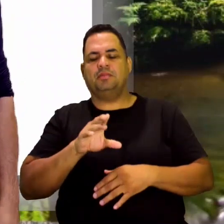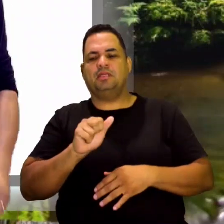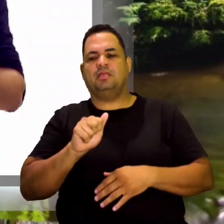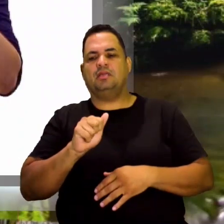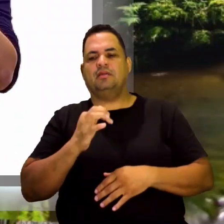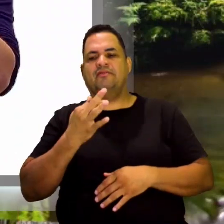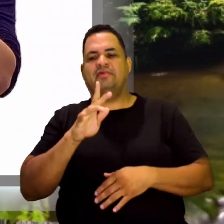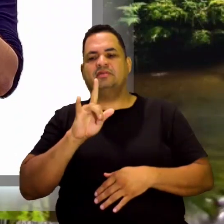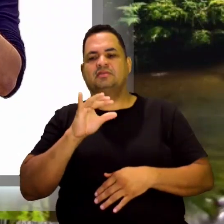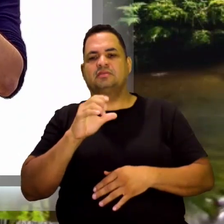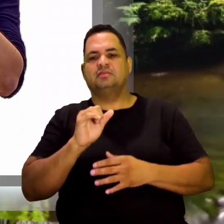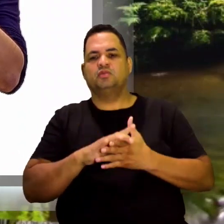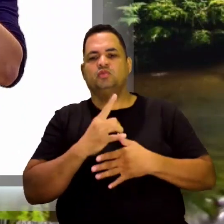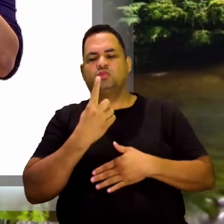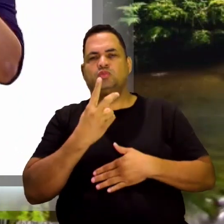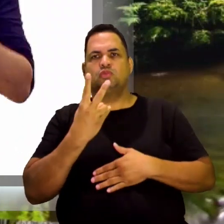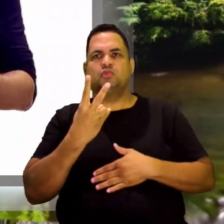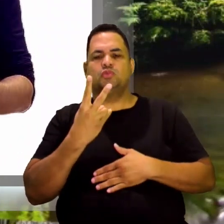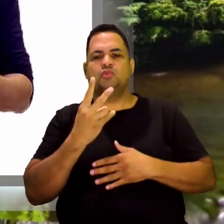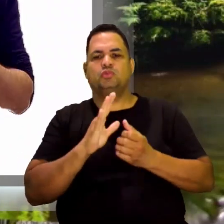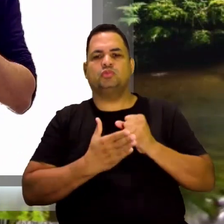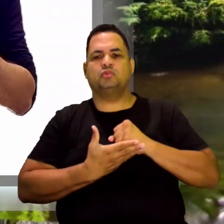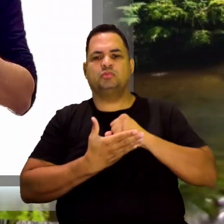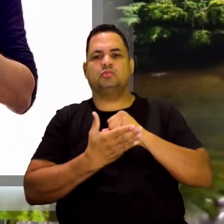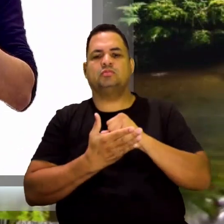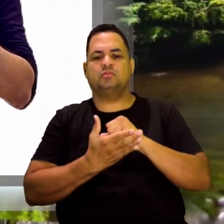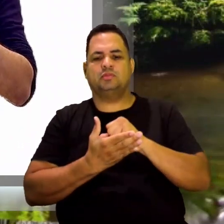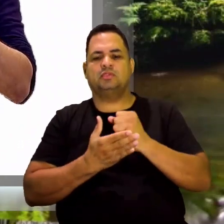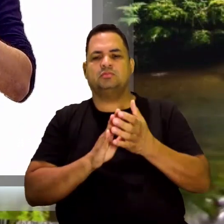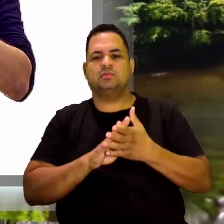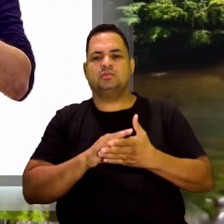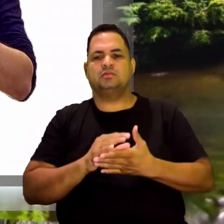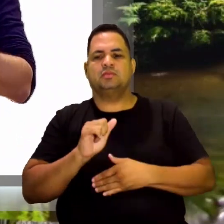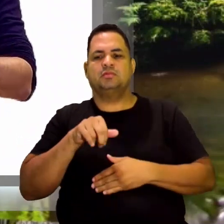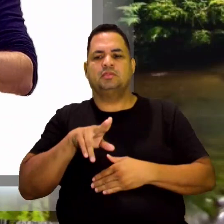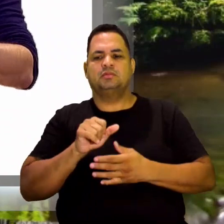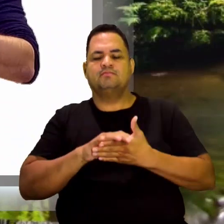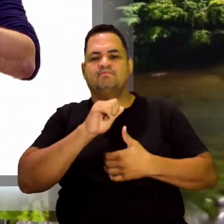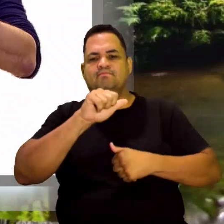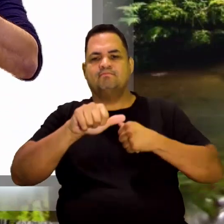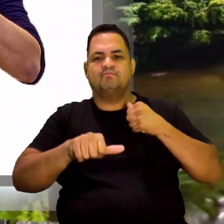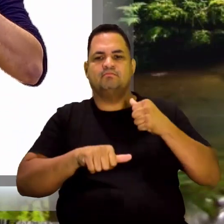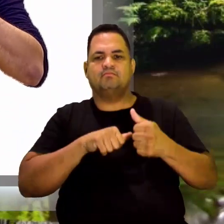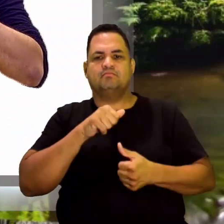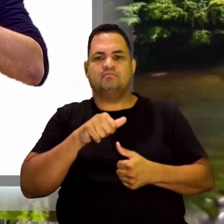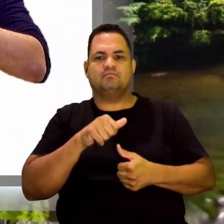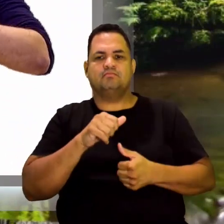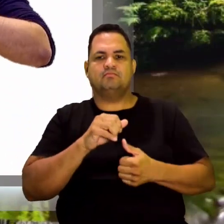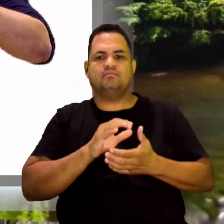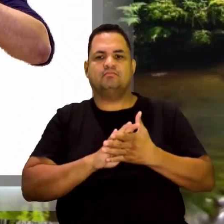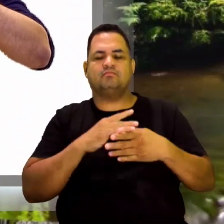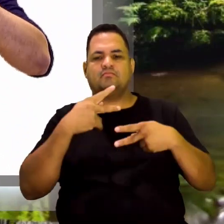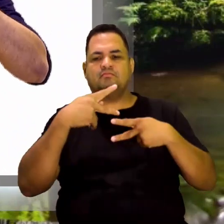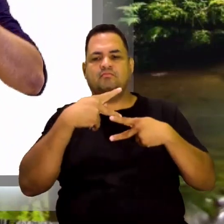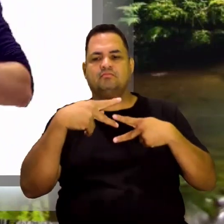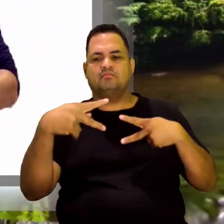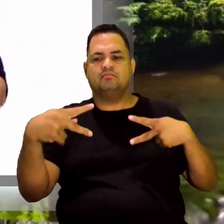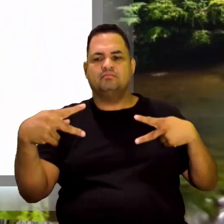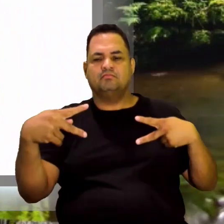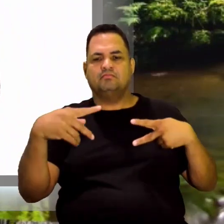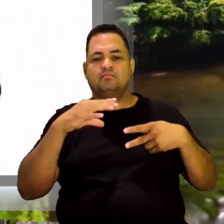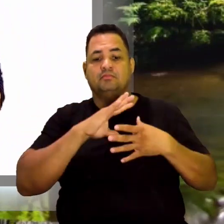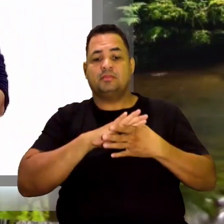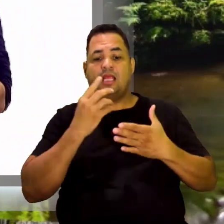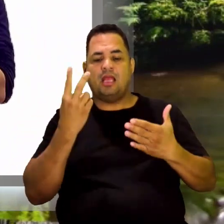1 ou 2 aminoácidos, né, 2 bases que são trocadas, isso vai fazer com que a proteína